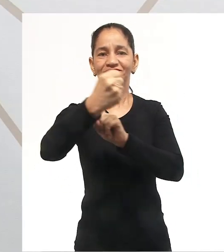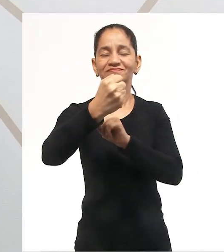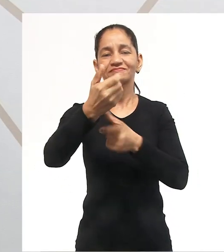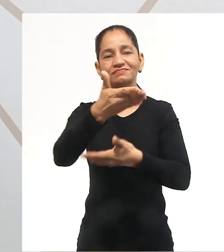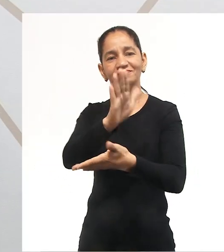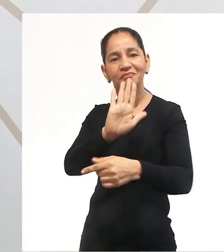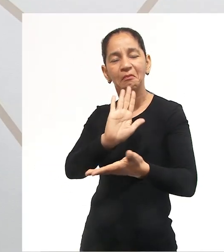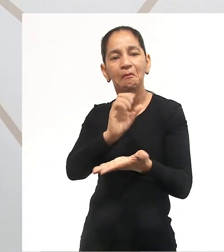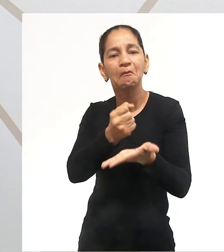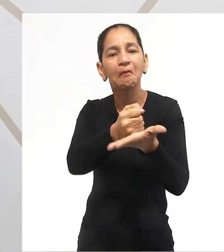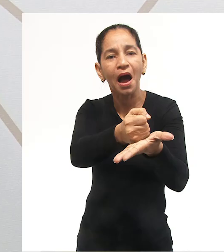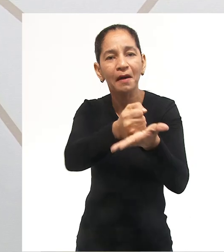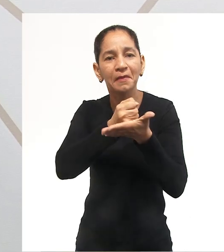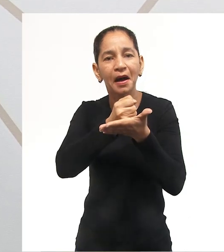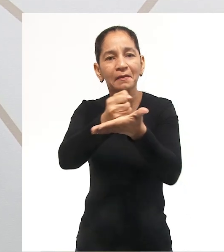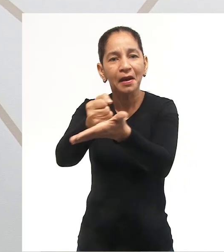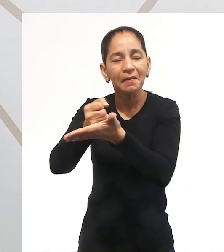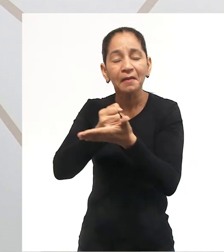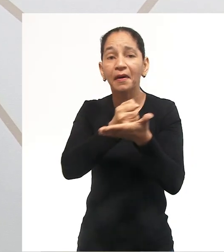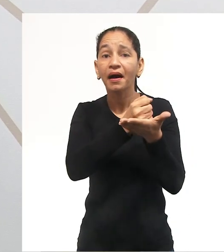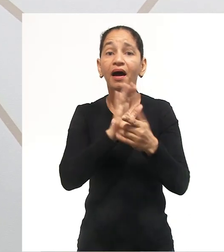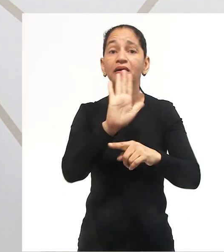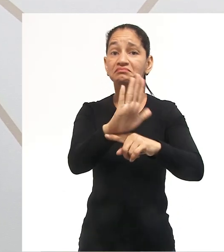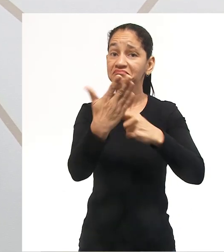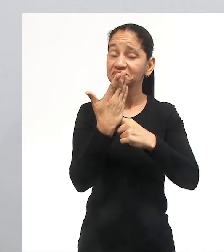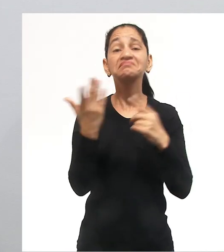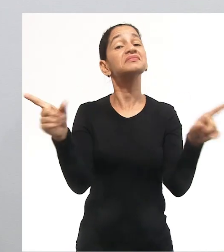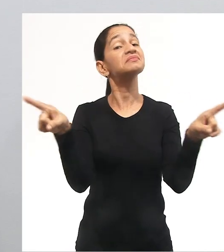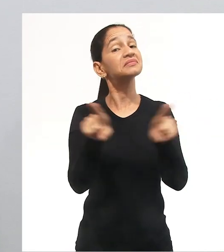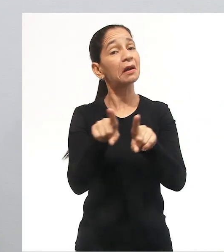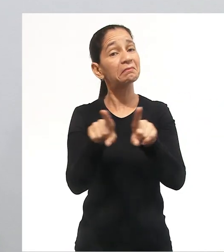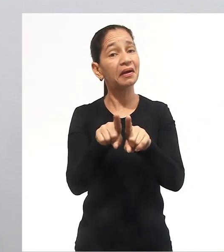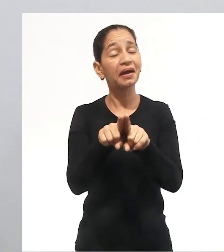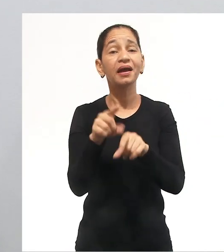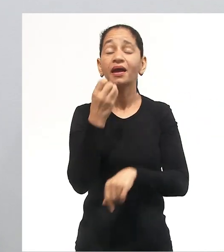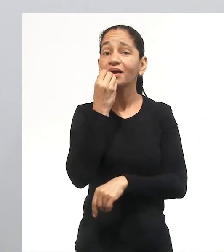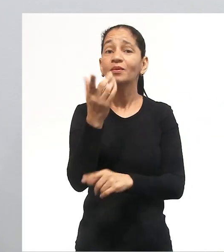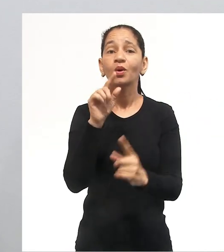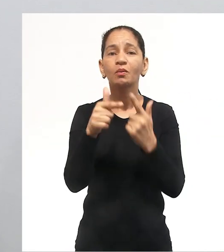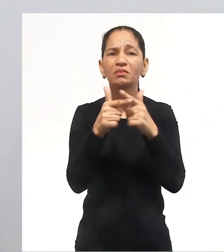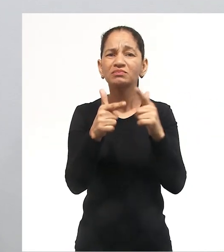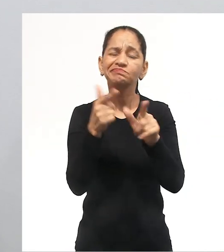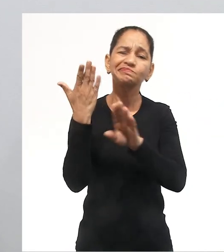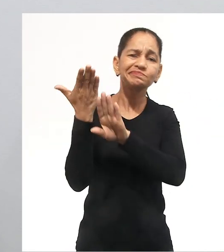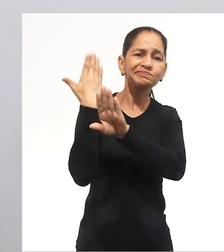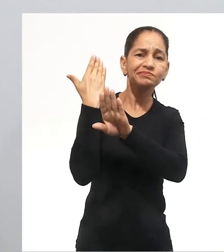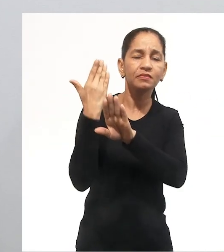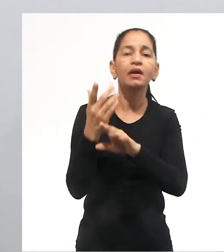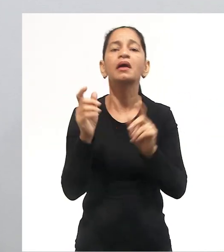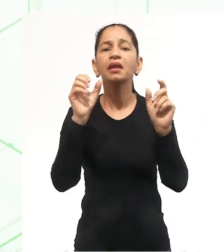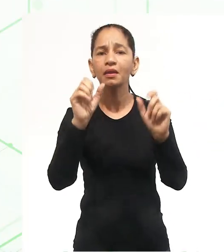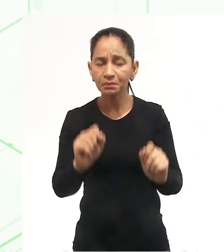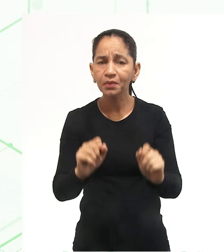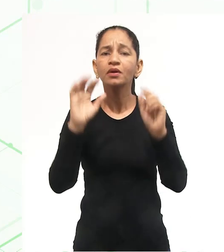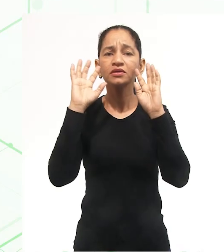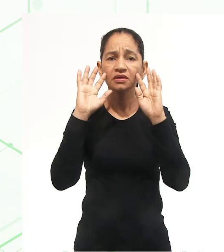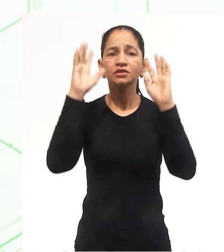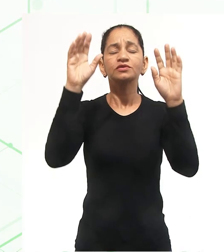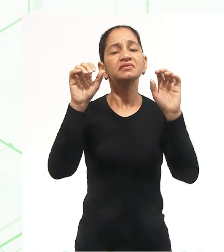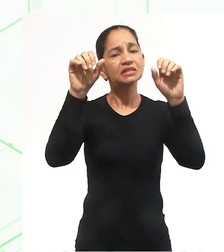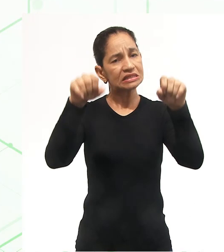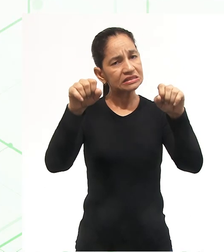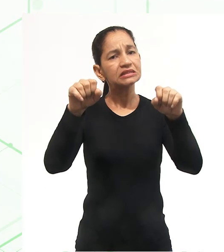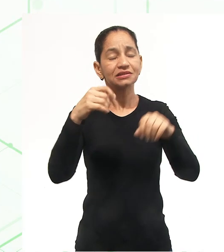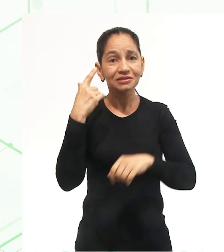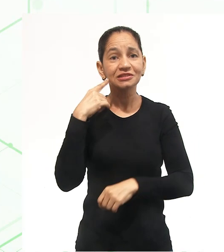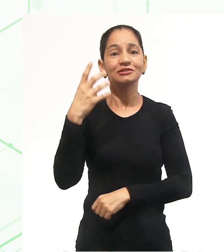com aquela comunidade que ele vive. Por consequência, aquele problema que foi identificado inicialmente, ele pode ser resolvido. A gente